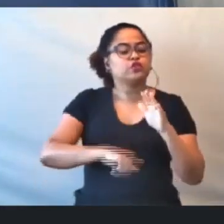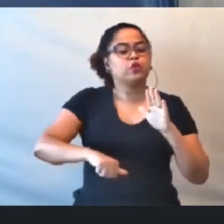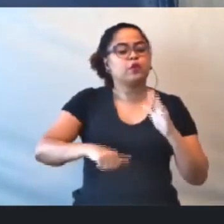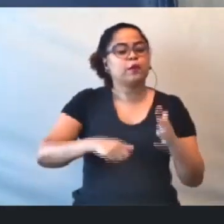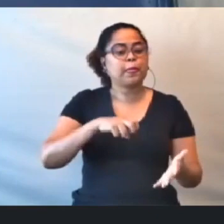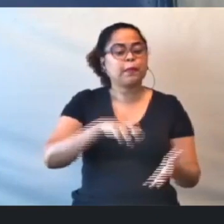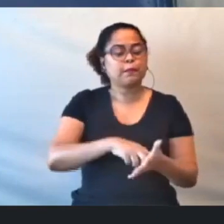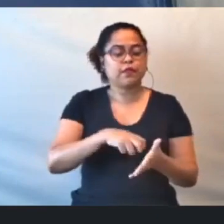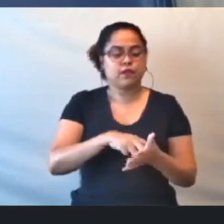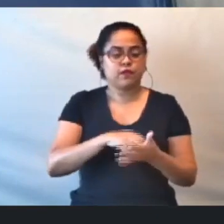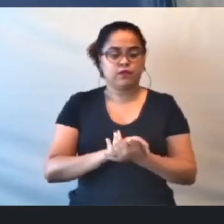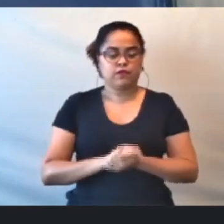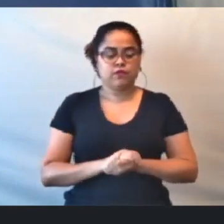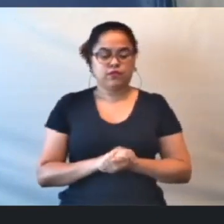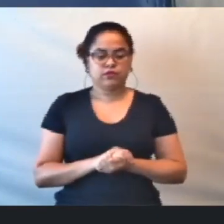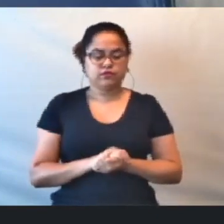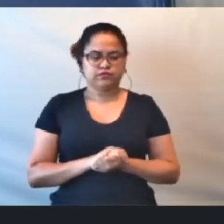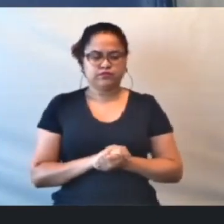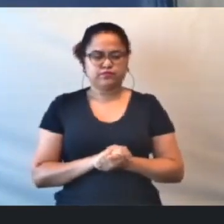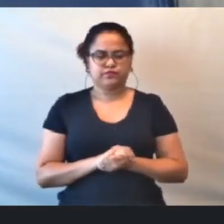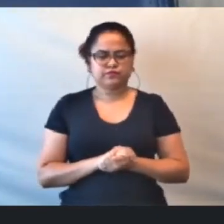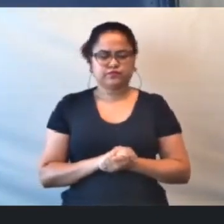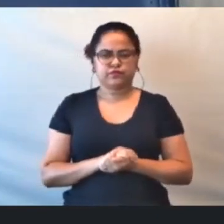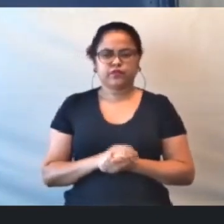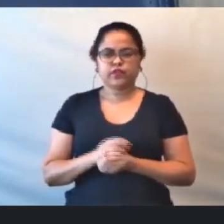Eu, Nilo de Oliveira Nascimento,